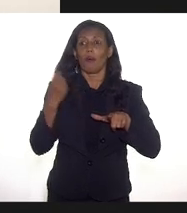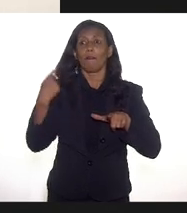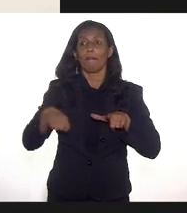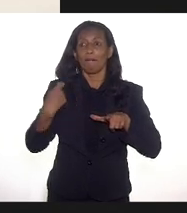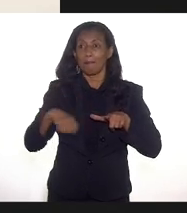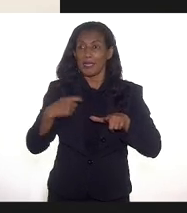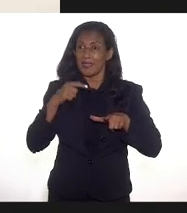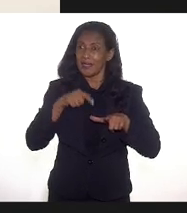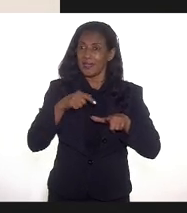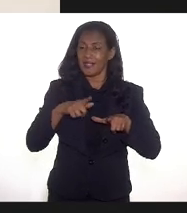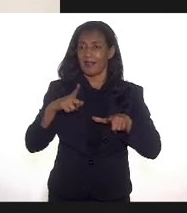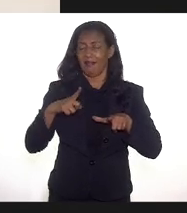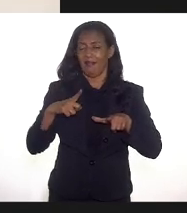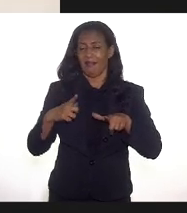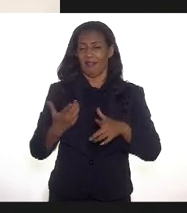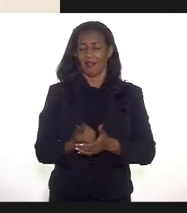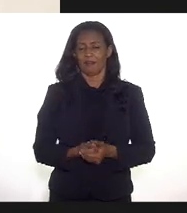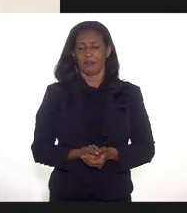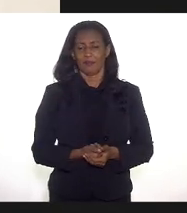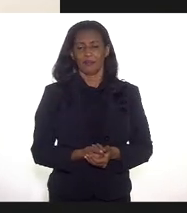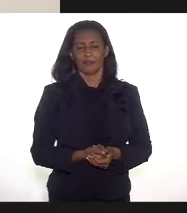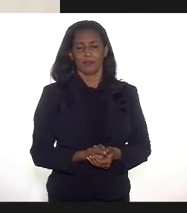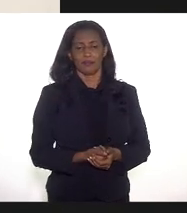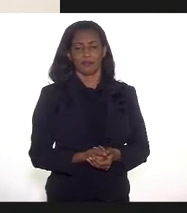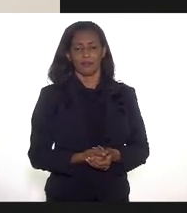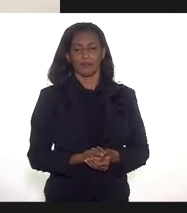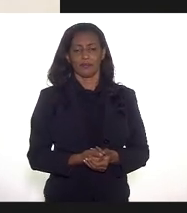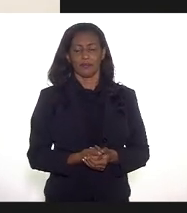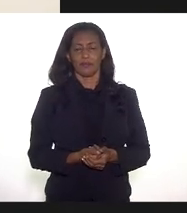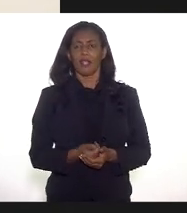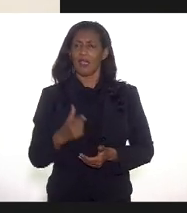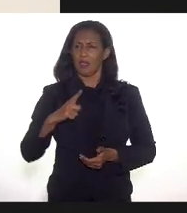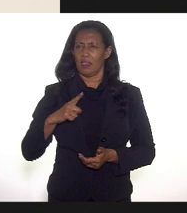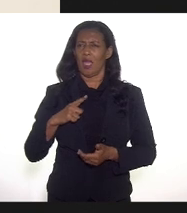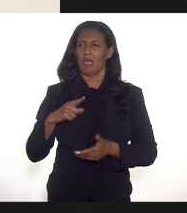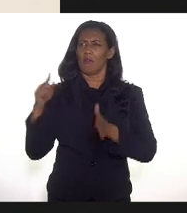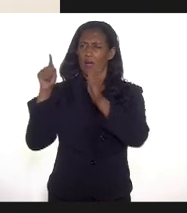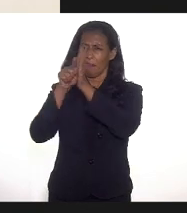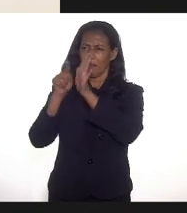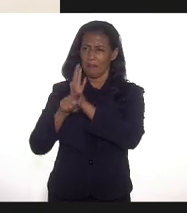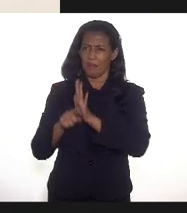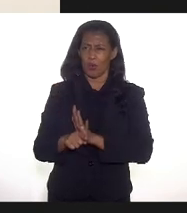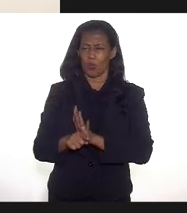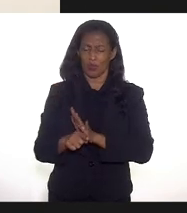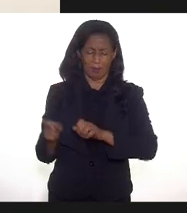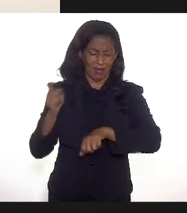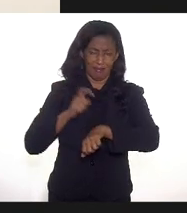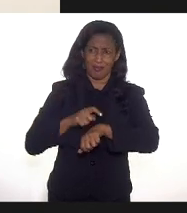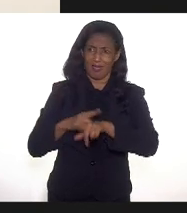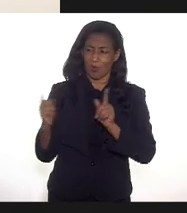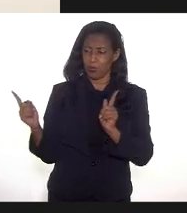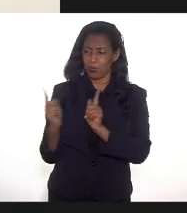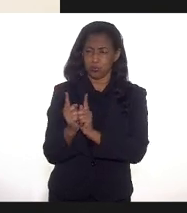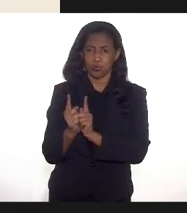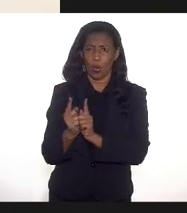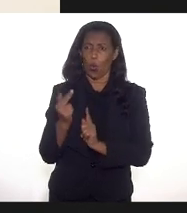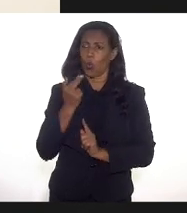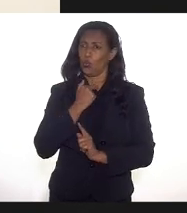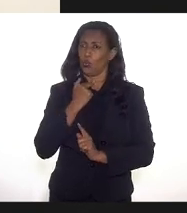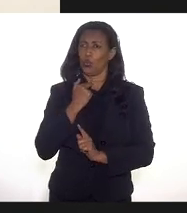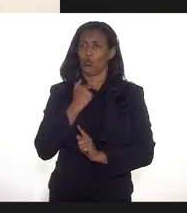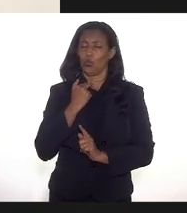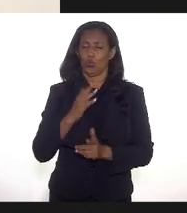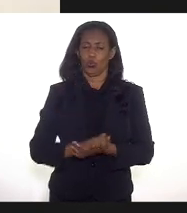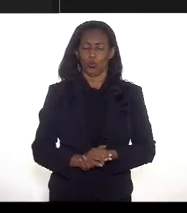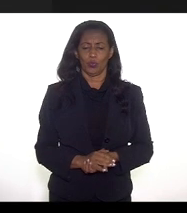concurso ou vestibular. Eu tinha mais algumas coisas, mas por questão do tempo, não vou conseguir acrescentar, pelo visto, questões de inclusão,